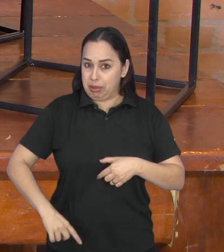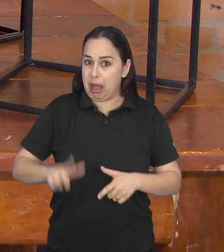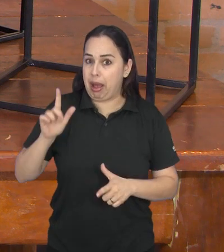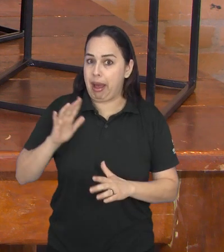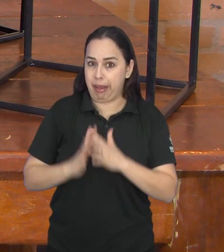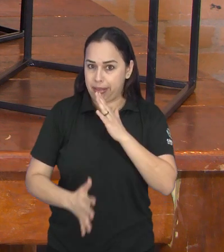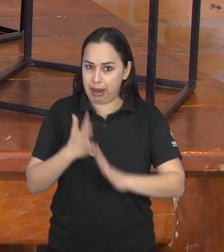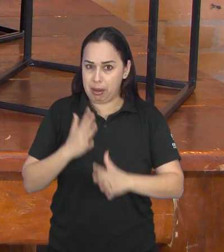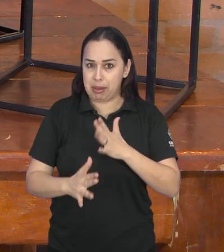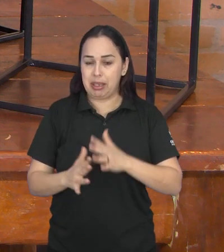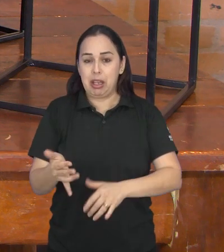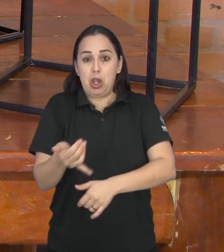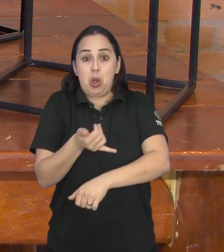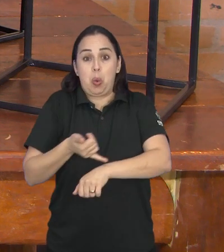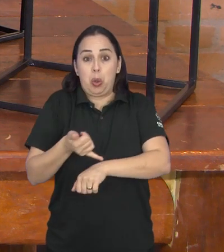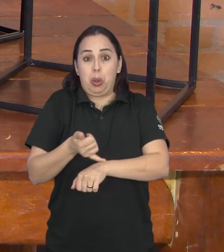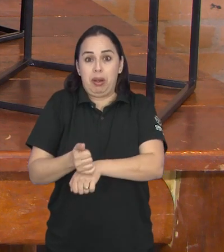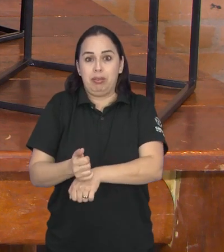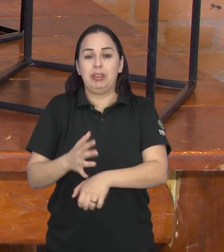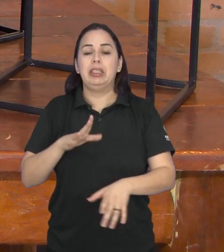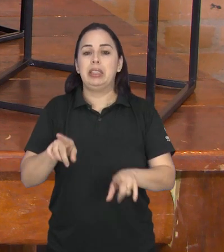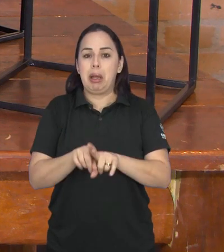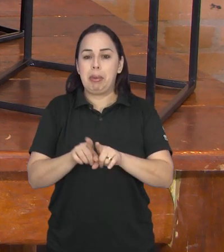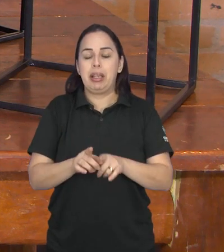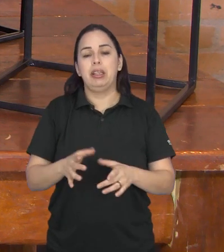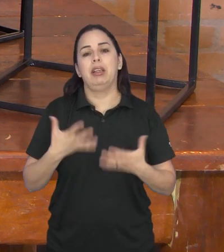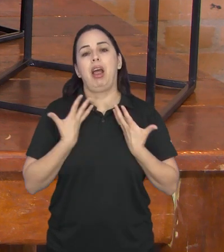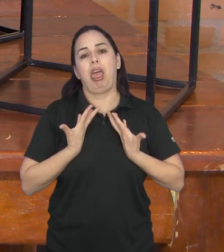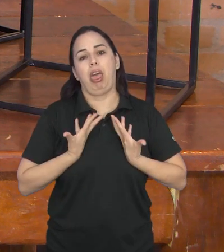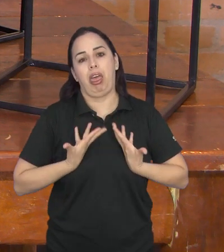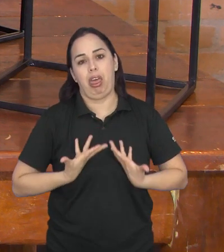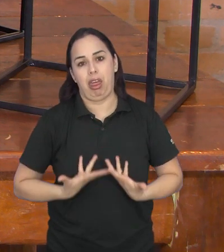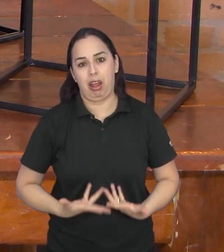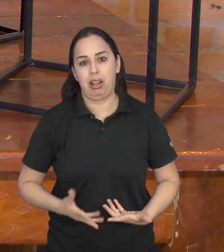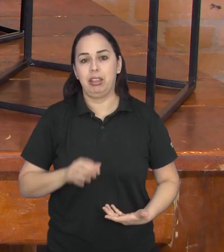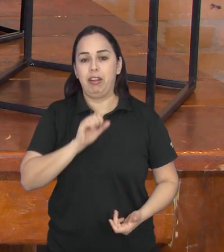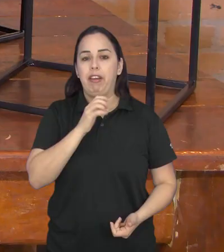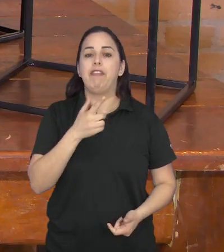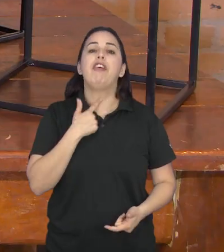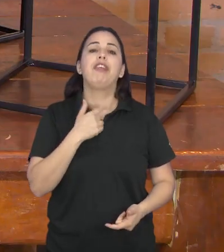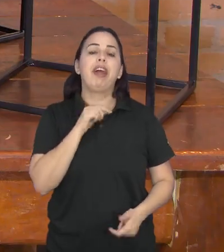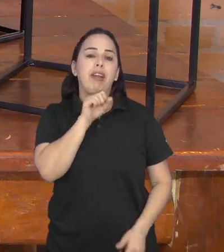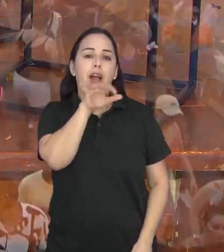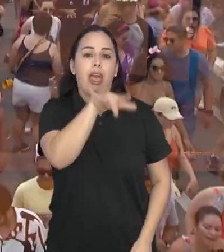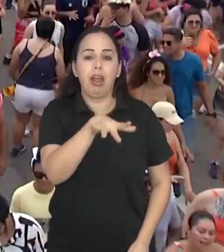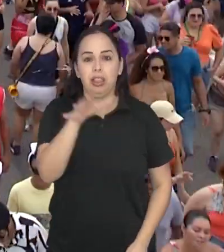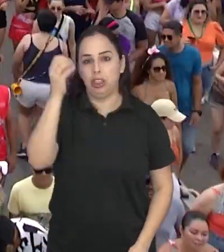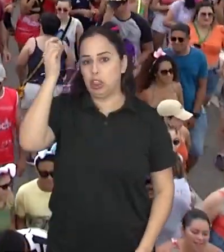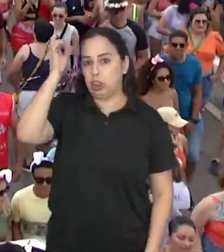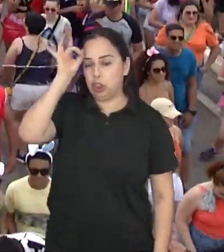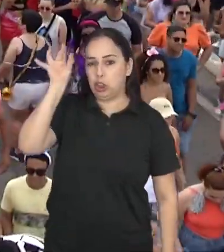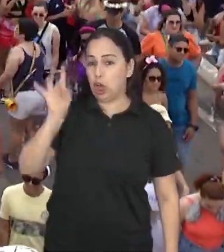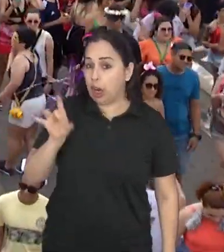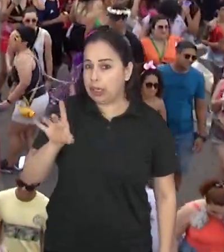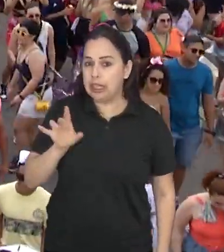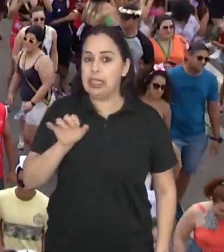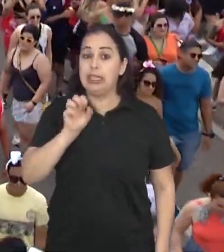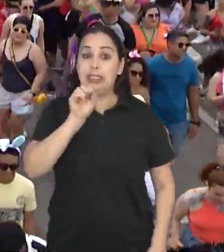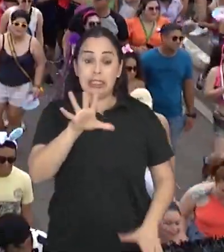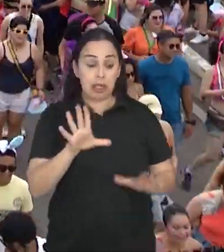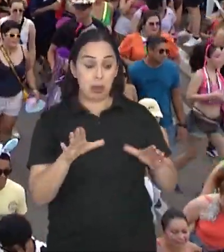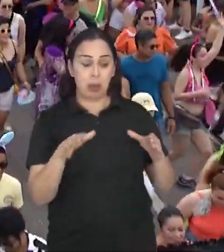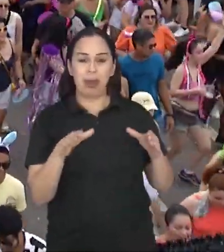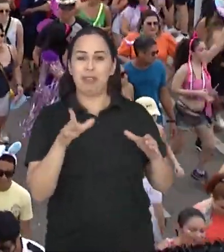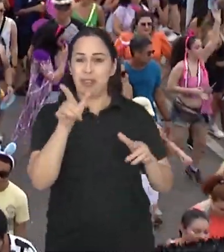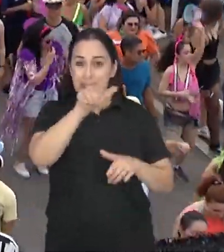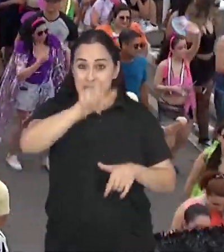aumentar o estoque de gordura e ainda causar fadiga, náusea e dor de cabeça. E se você faz parte do grupo